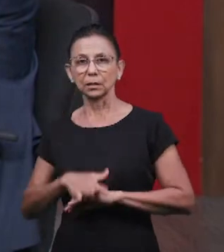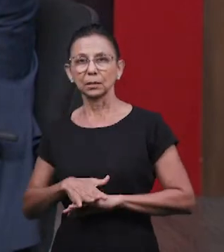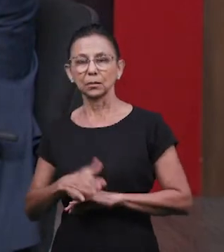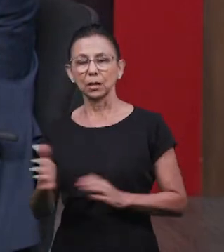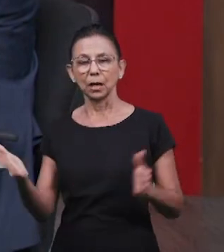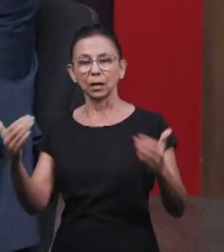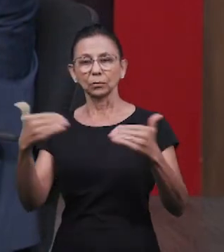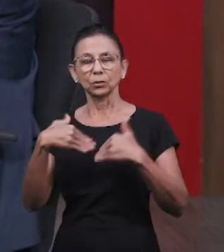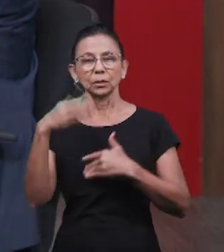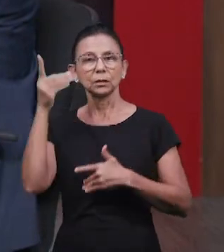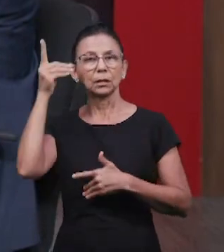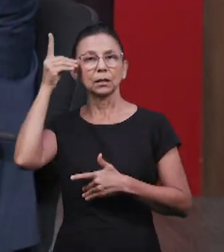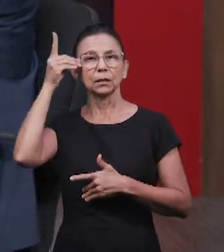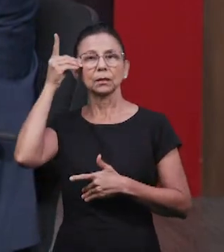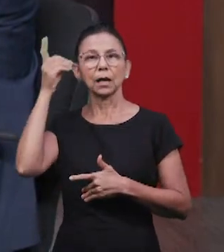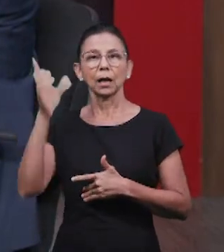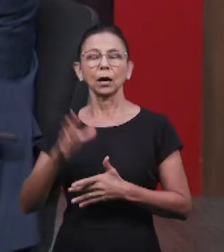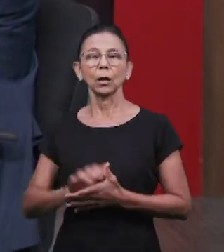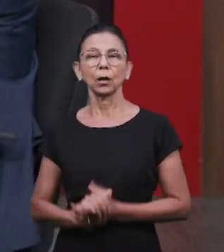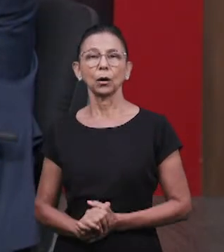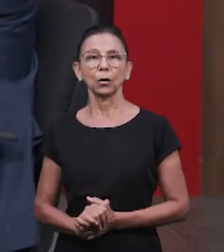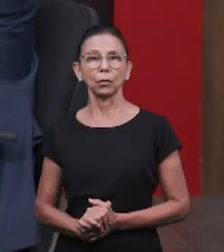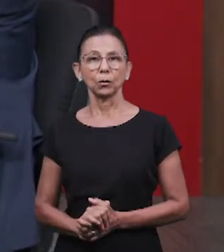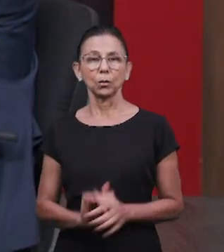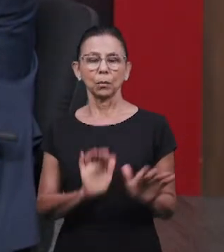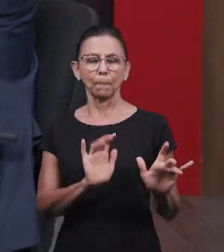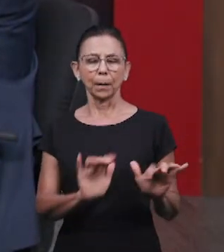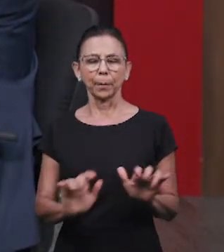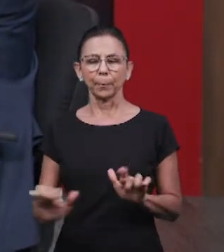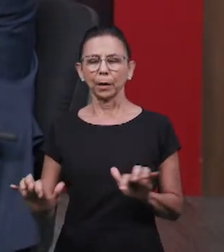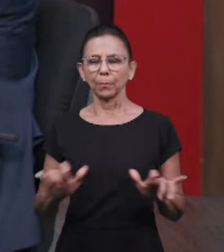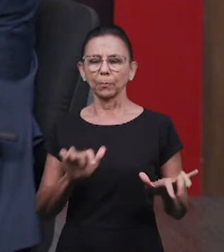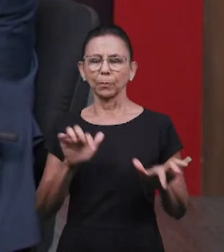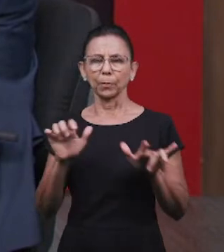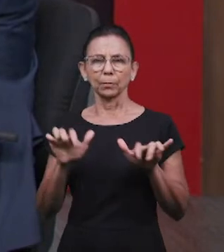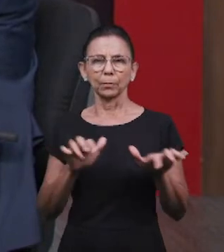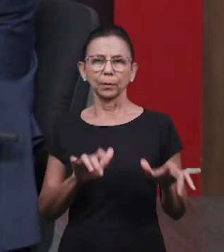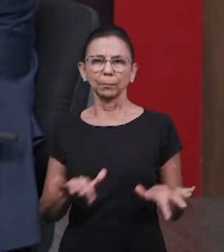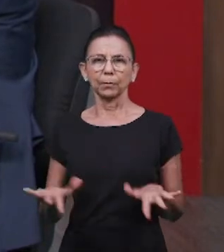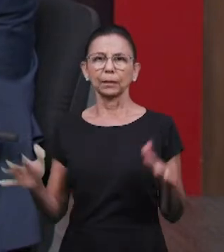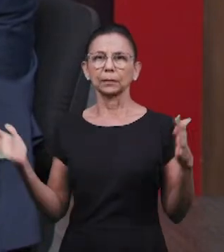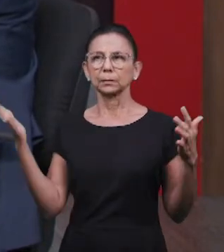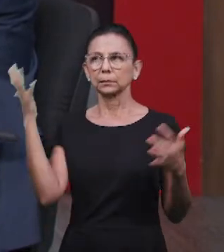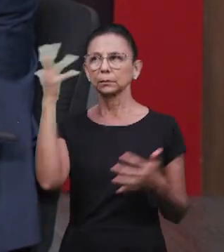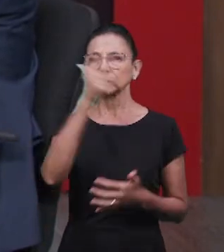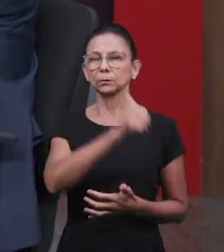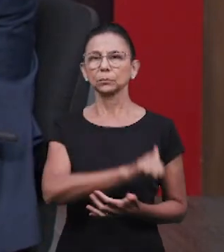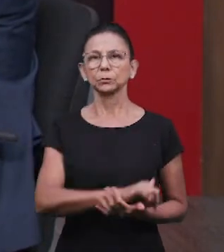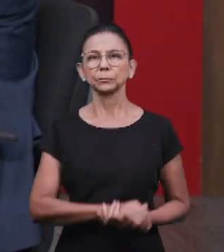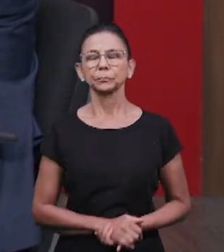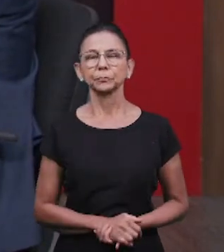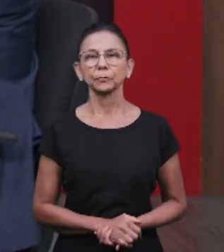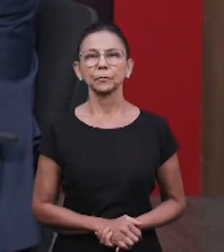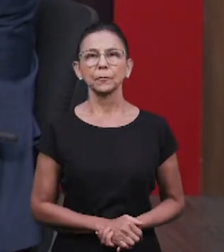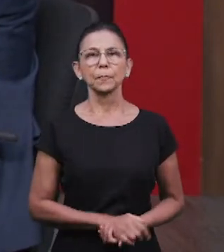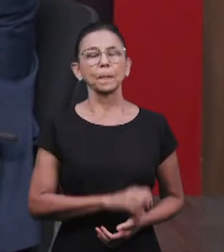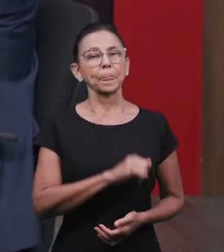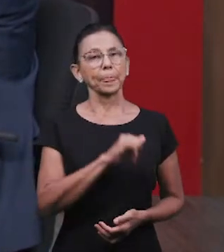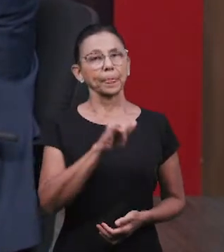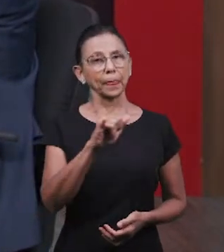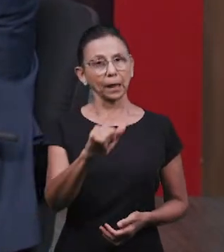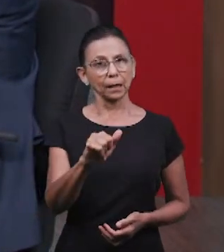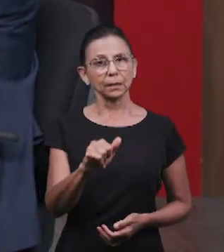Down num recital de piano, que é uma coisa maravilhosa, maravilhosa. Mas eu quero dizer para vocês aqui